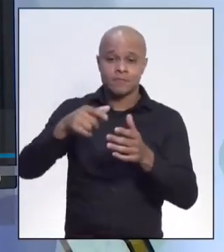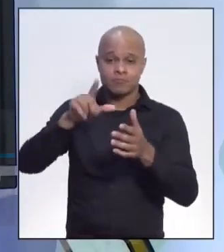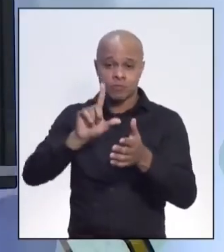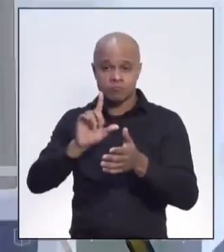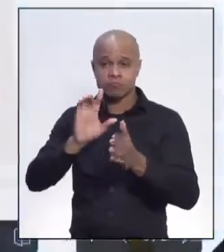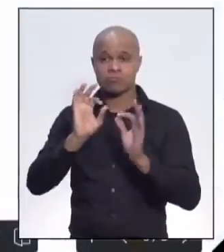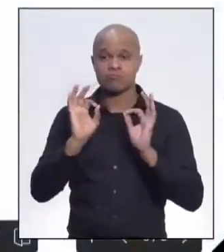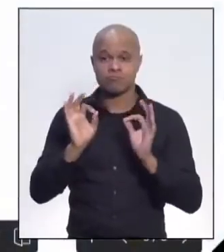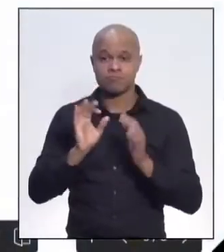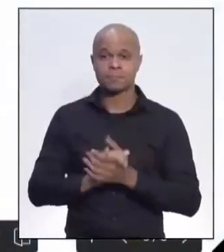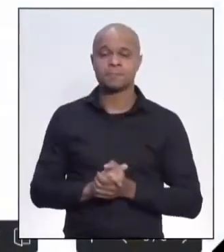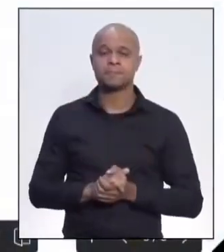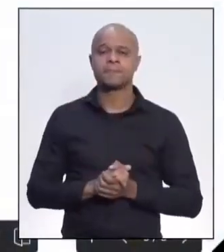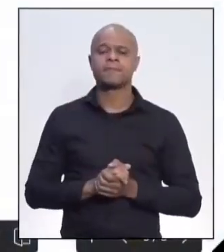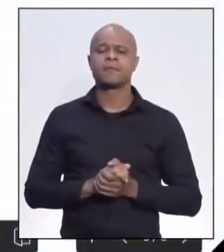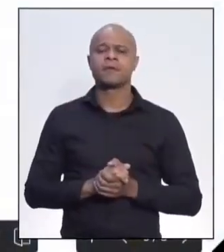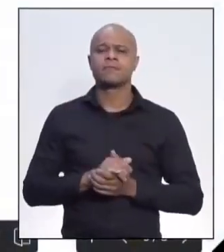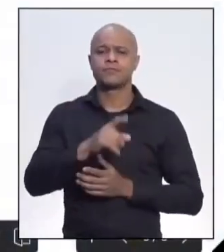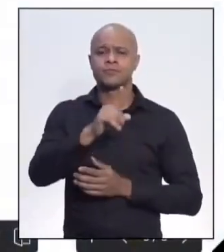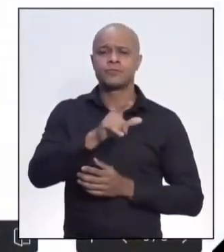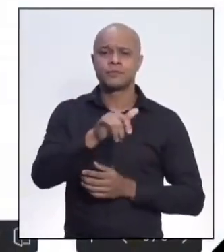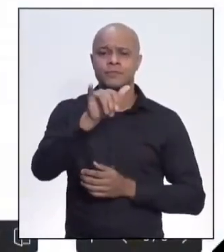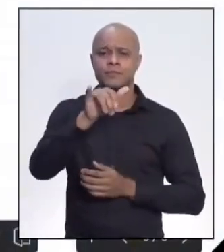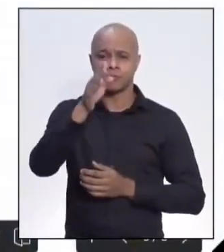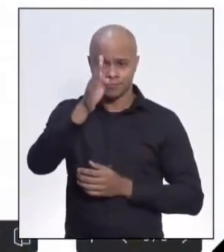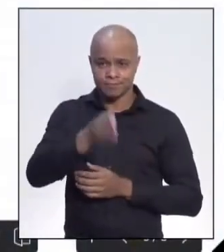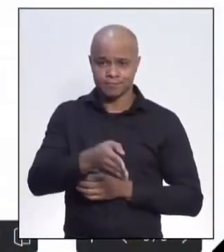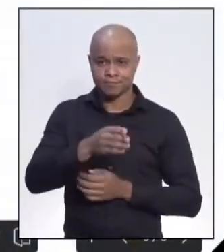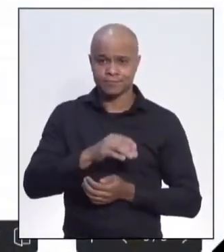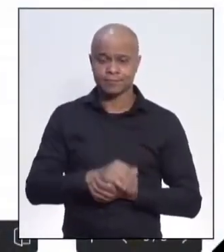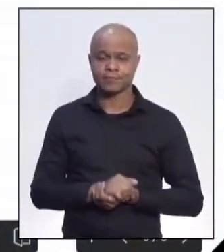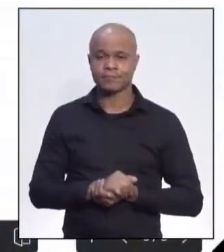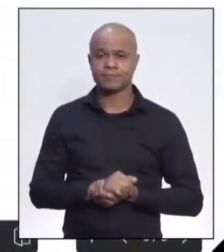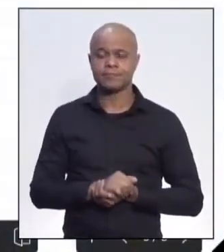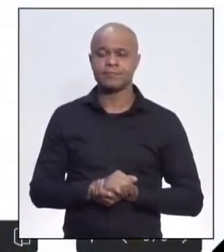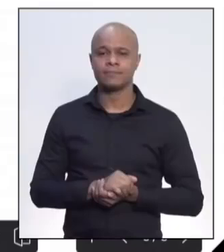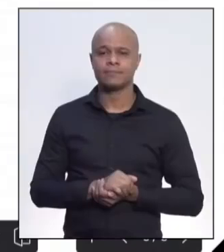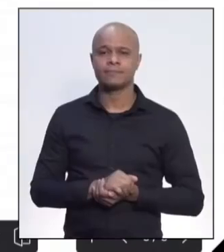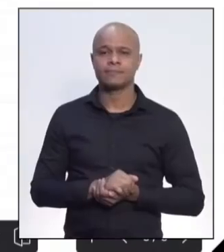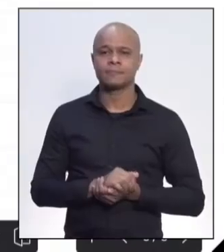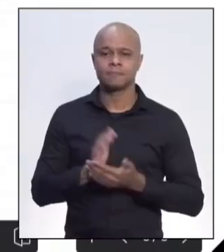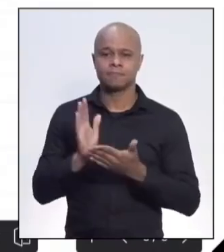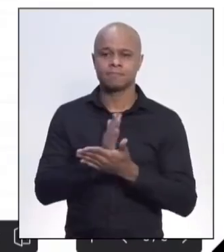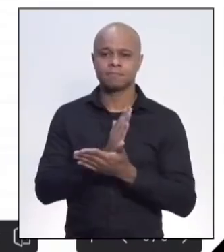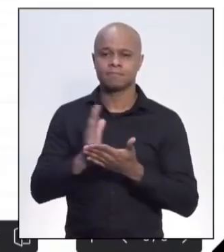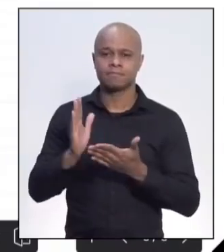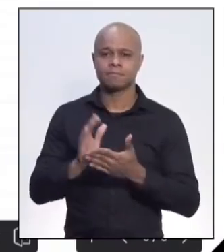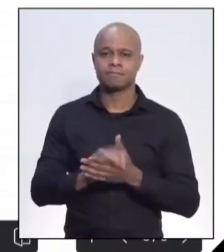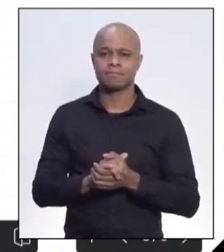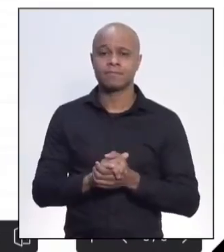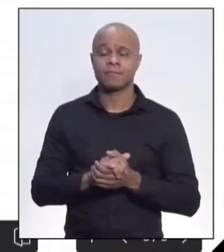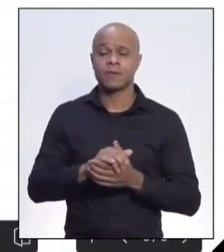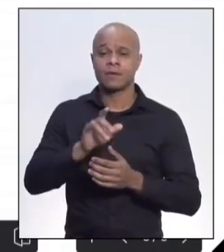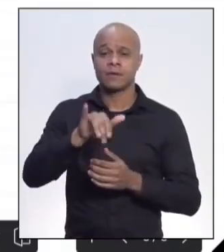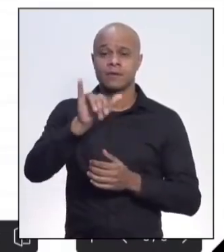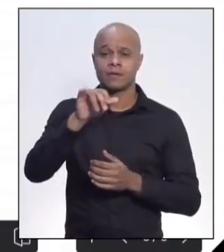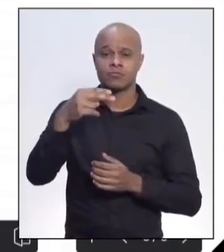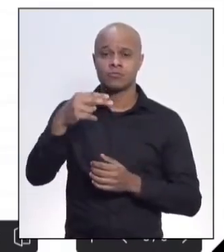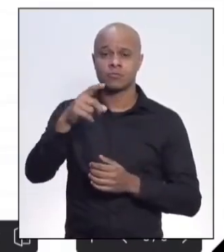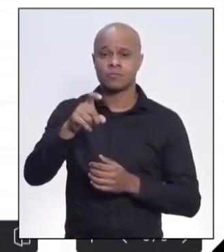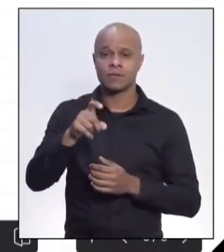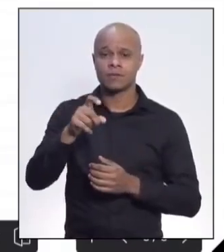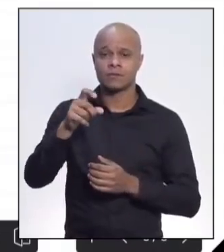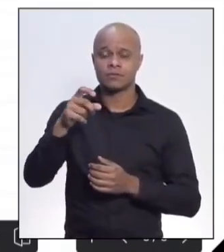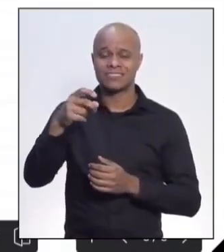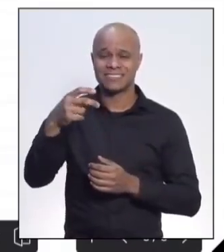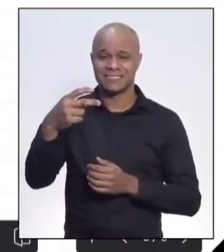para achar o valor de y, que agora está relacionado a menos x menos